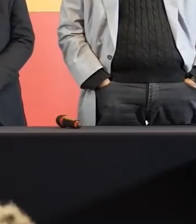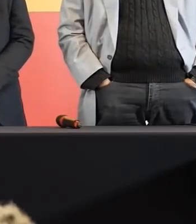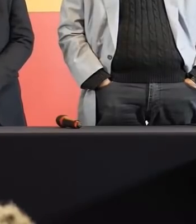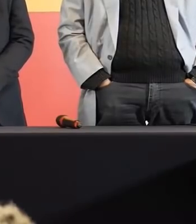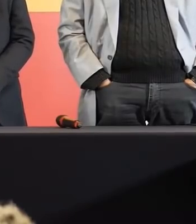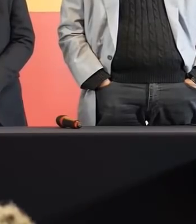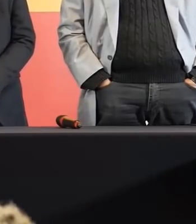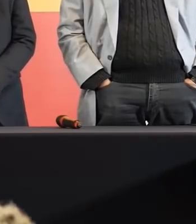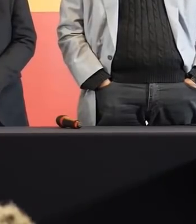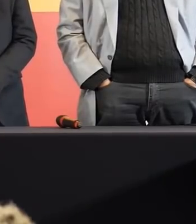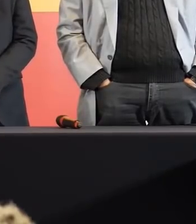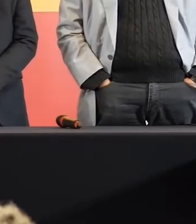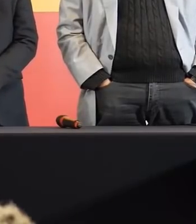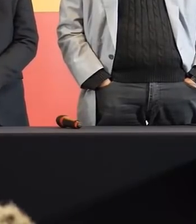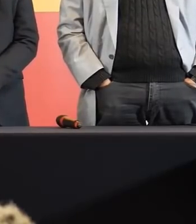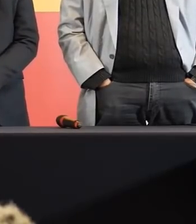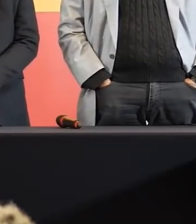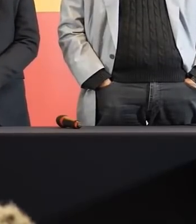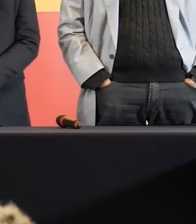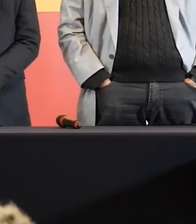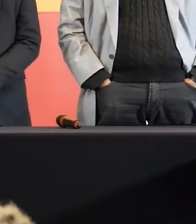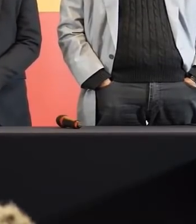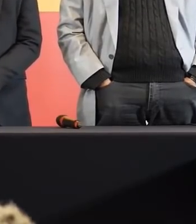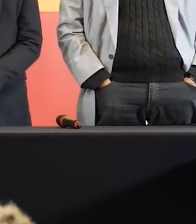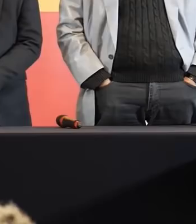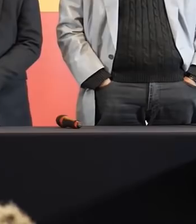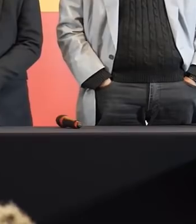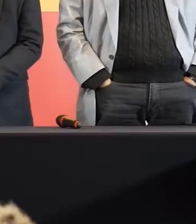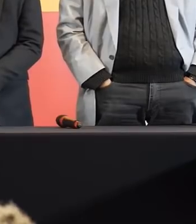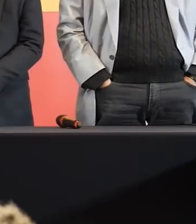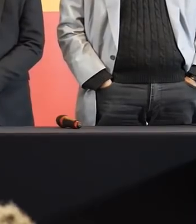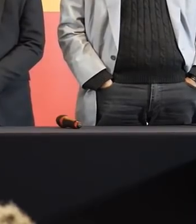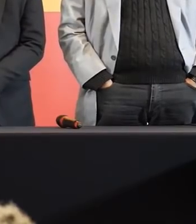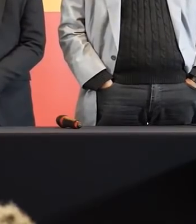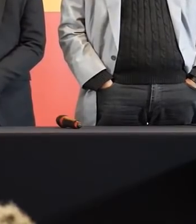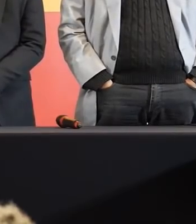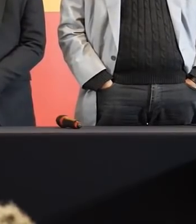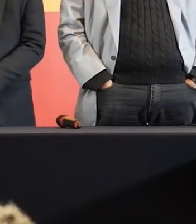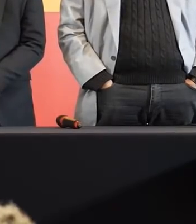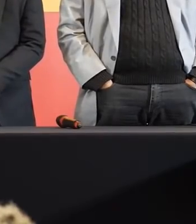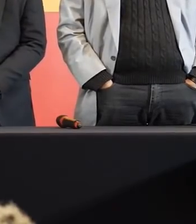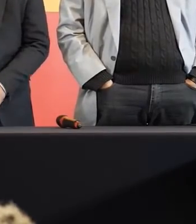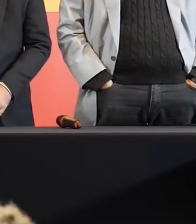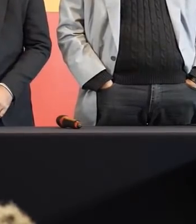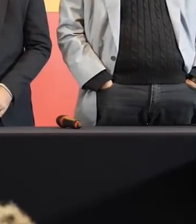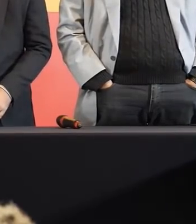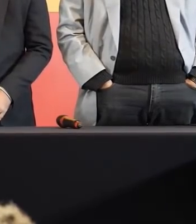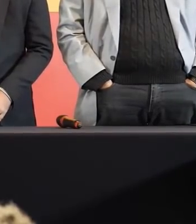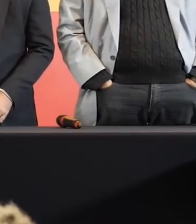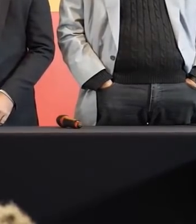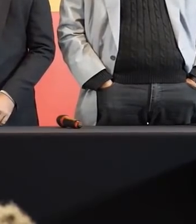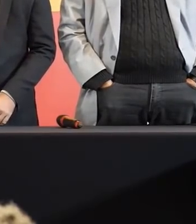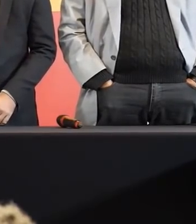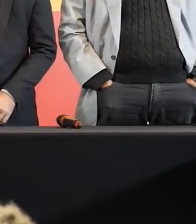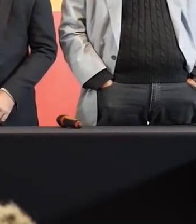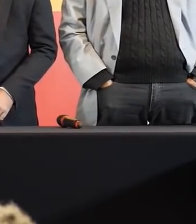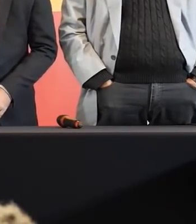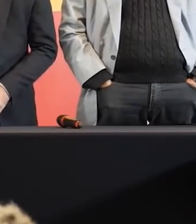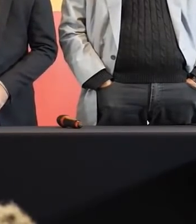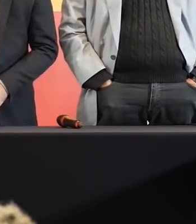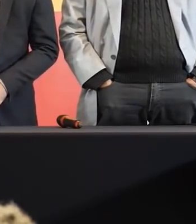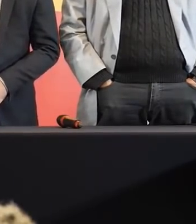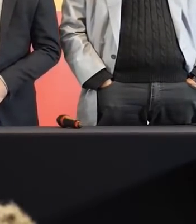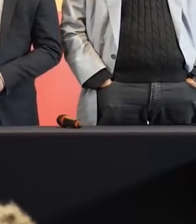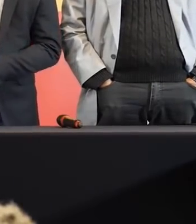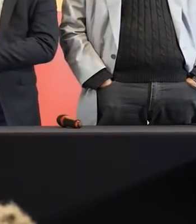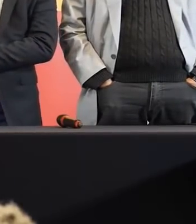isso é importante, nos empolga muito, mas nós sabemos que a eleição vai ser uma eleição disputada, vai ser dura,